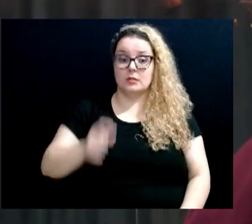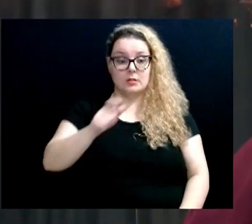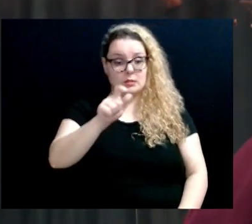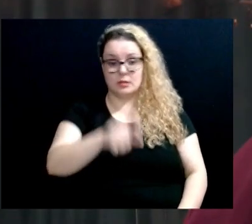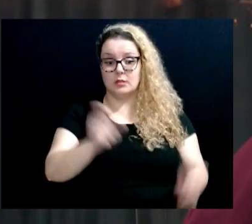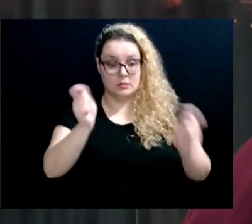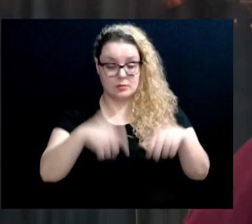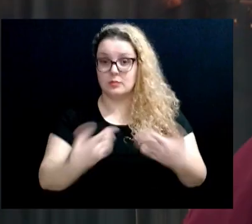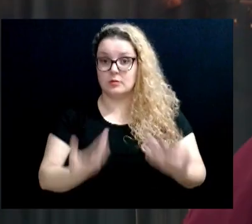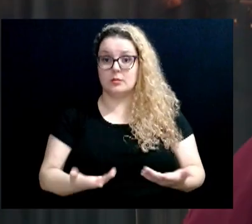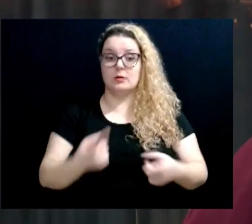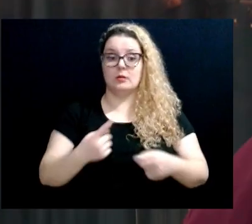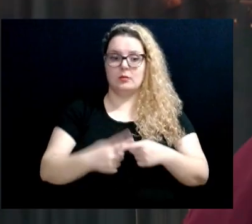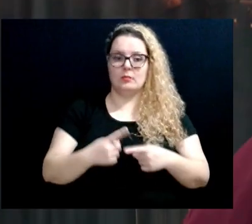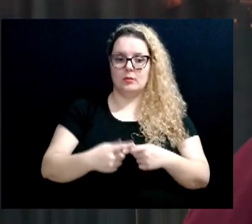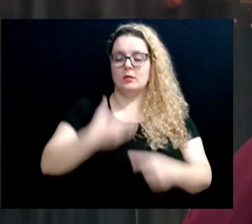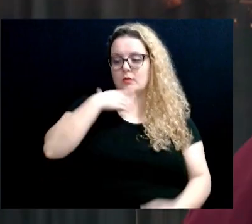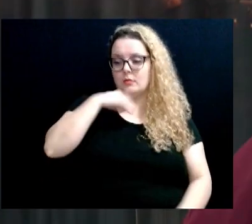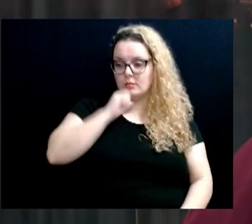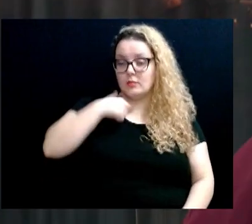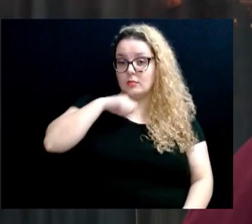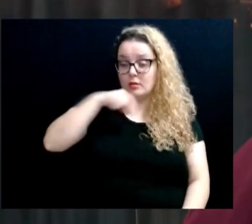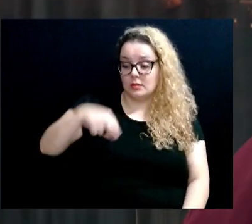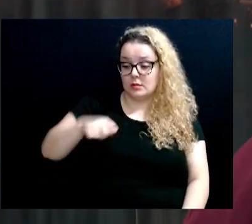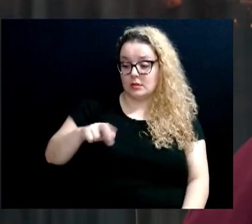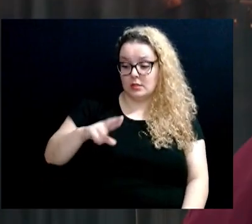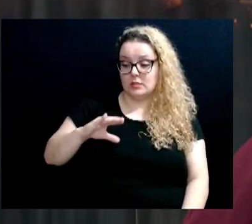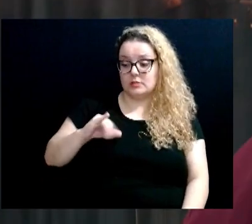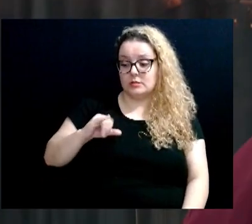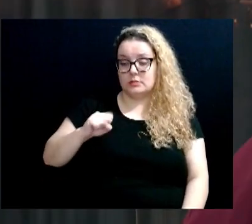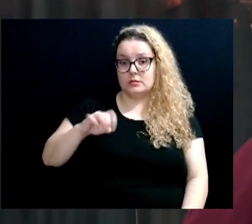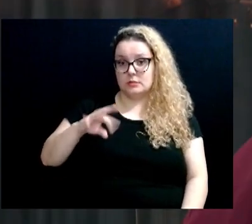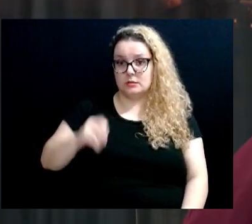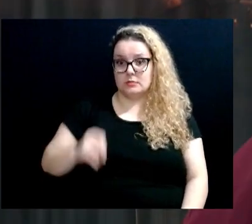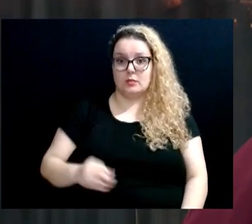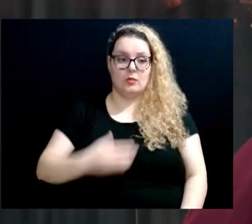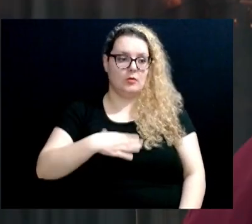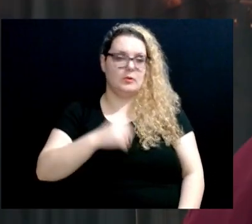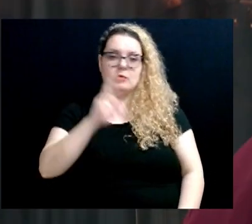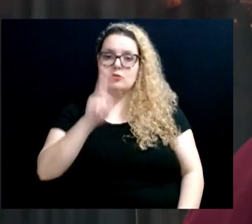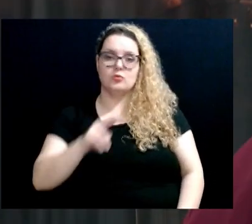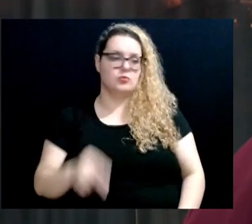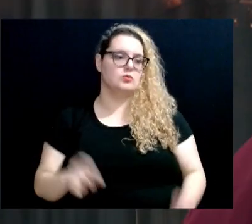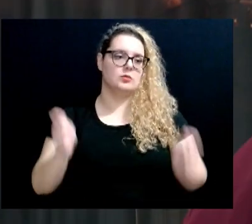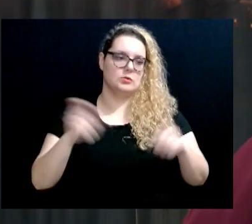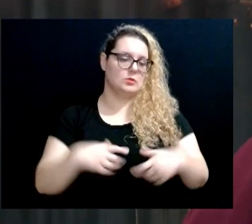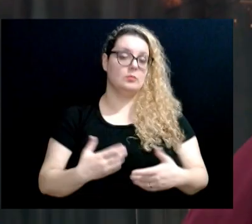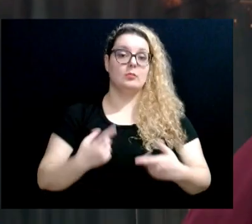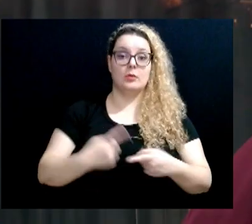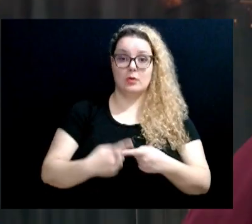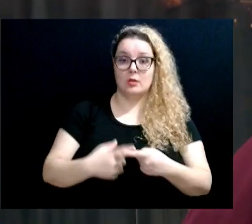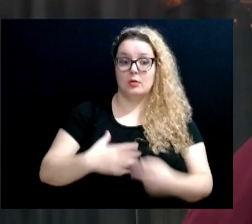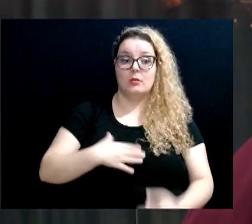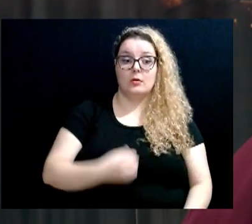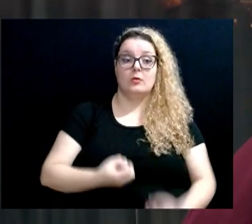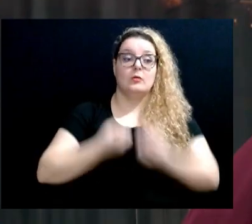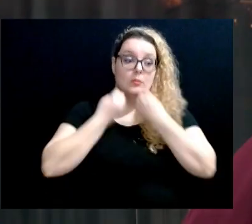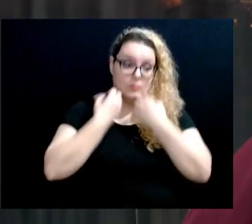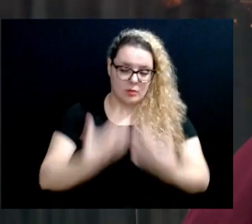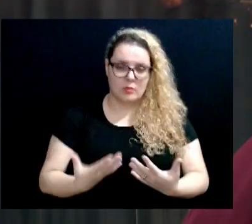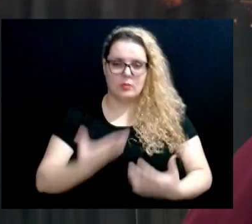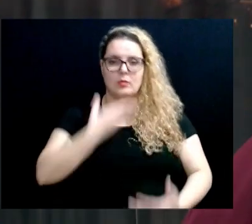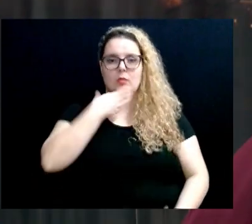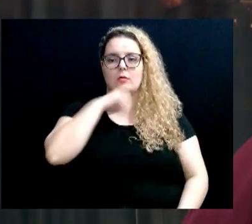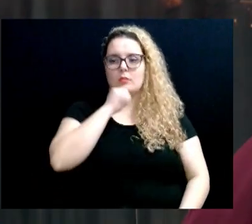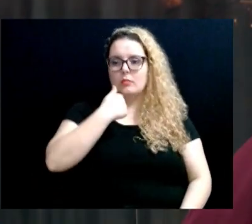pais narcísicos, o filho nunca é suficiente. Porque se o filho for suficiente, for bom, esses pais perdem um lugar que é